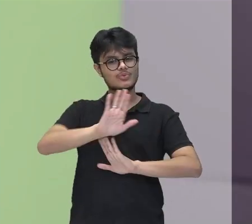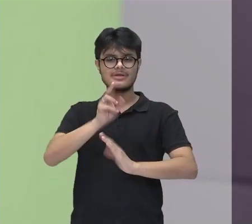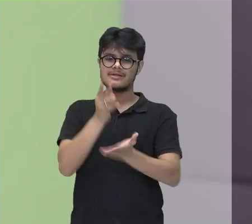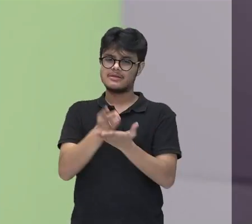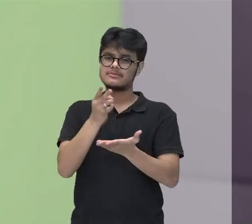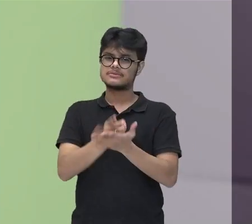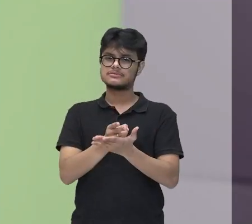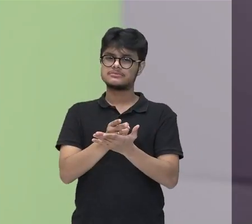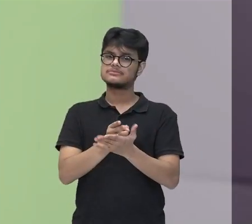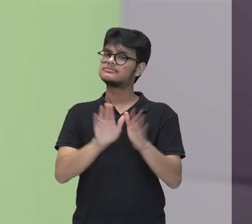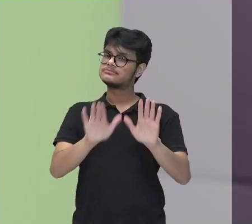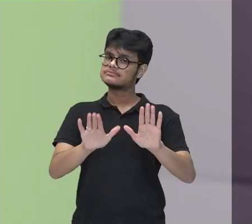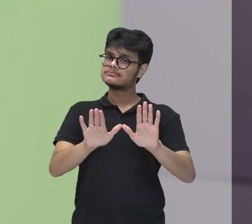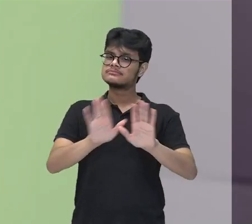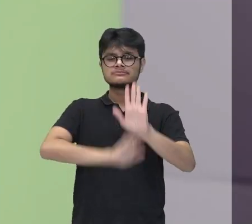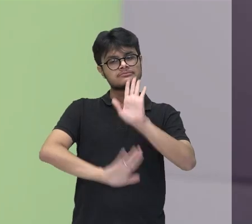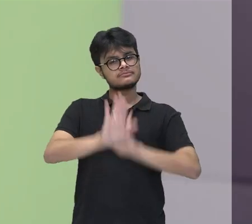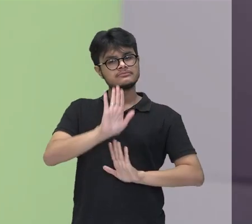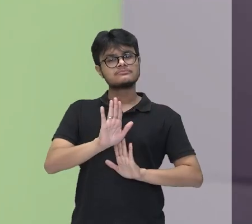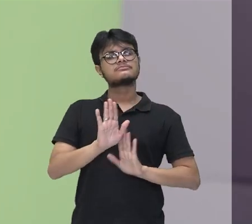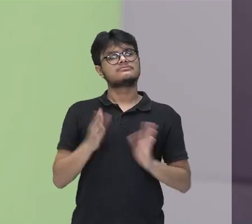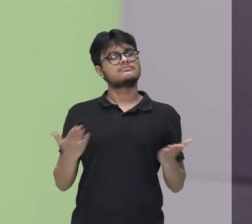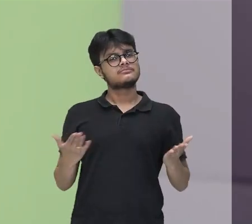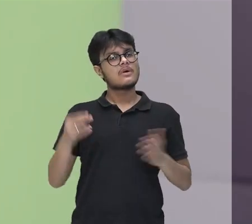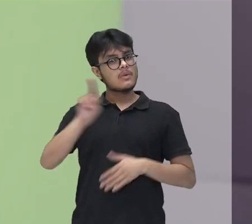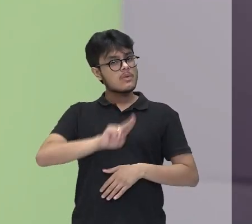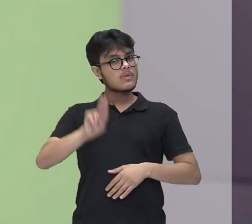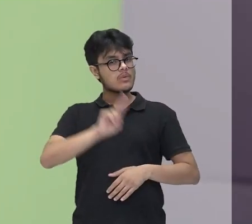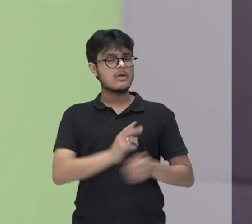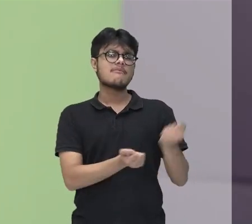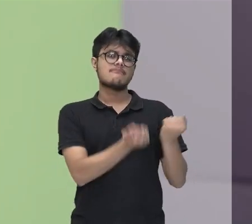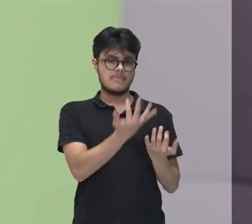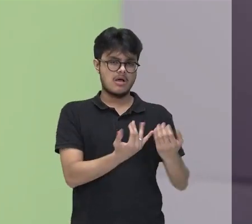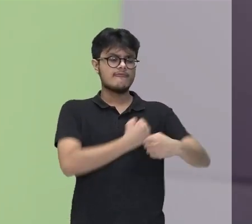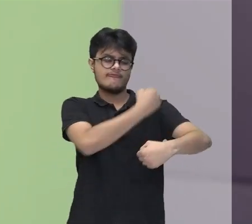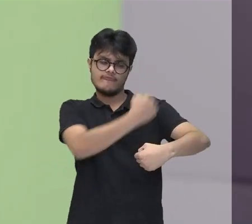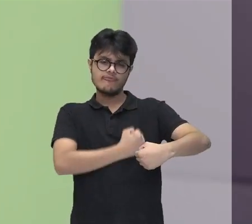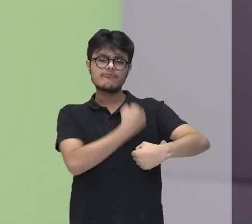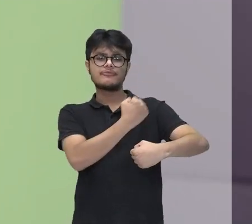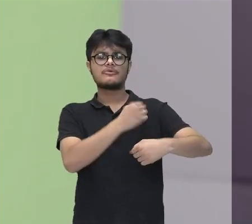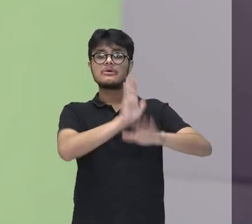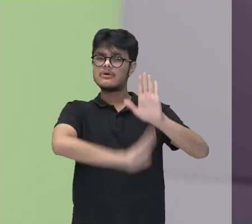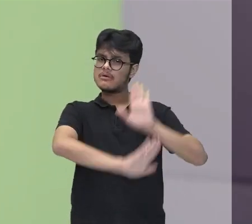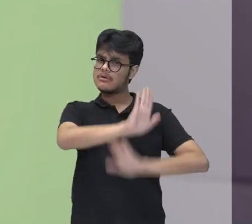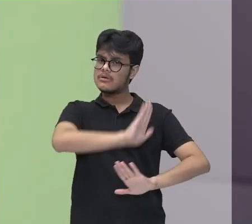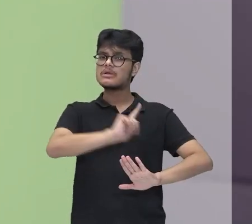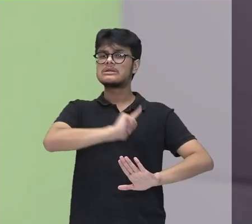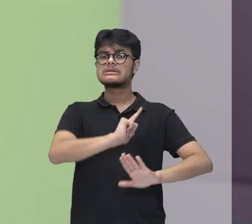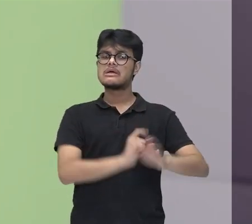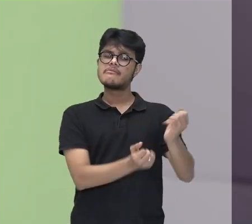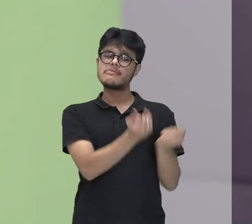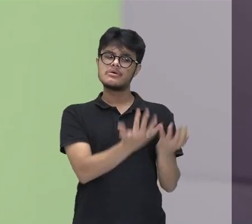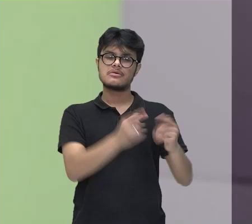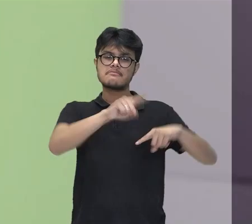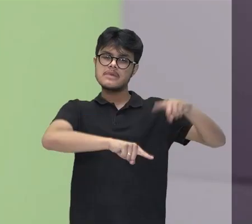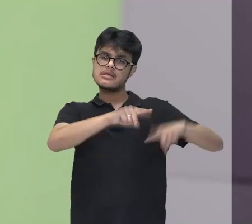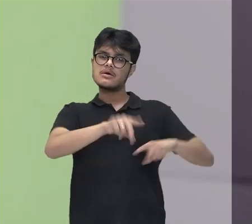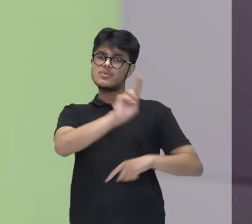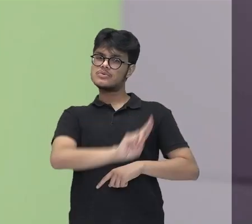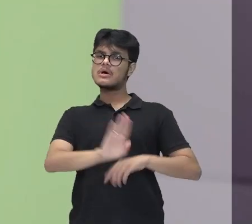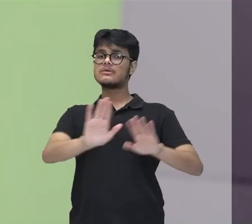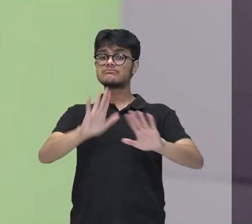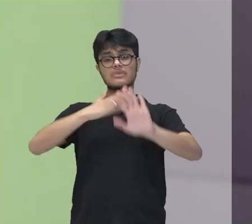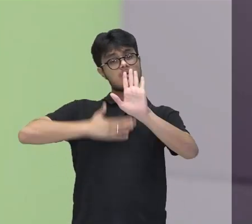cuidado, né, em utilizar ali objetos em contato com fogo, tá?